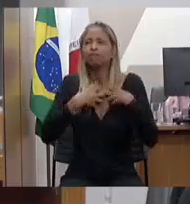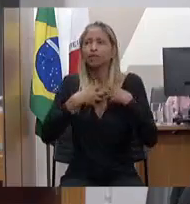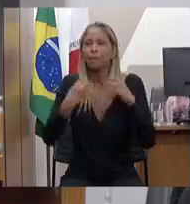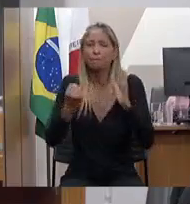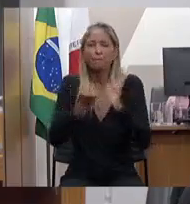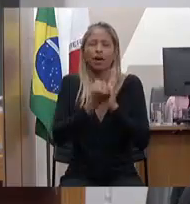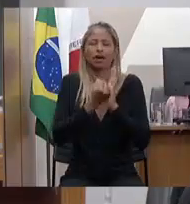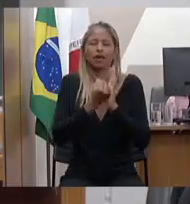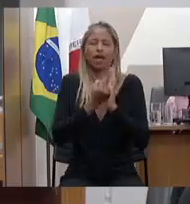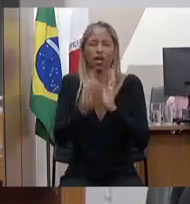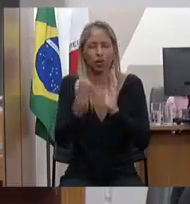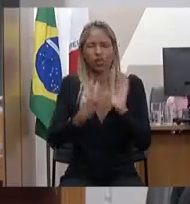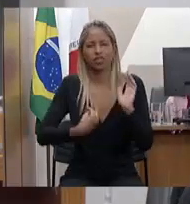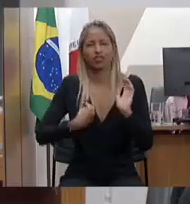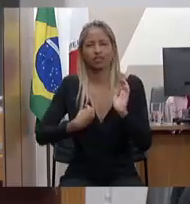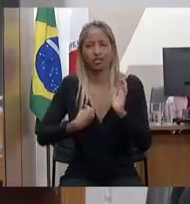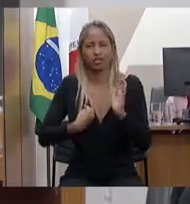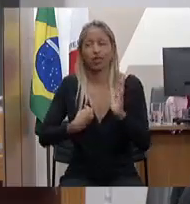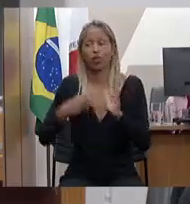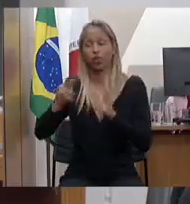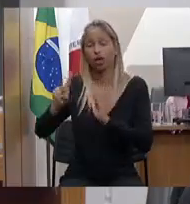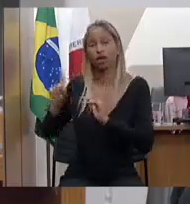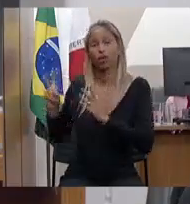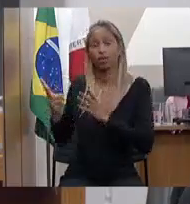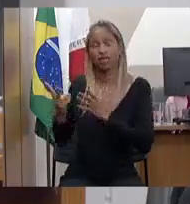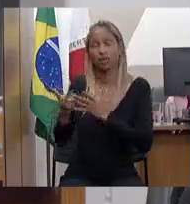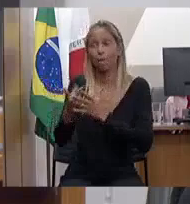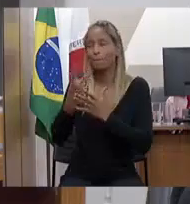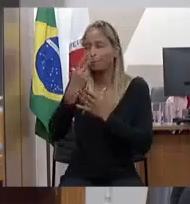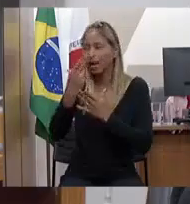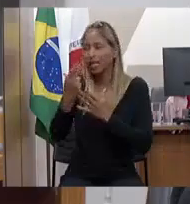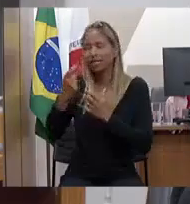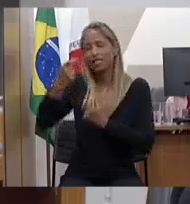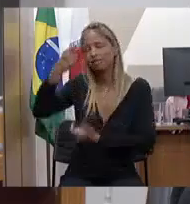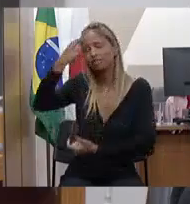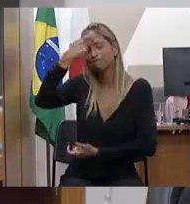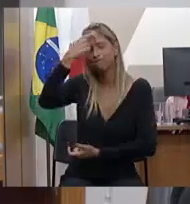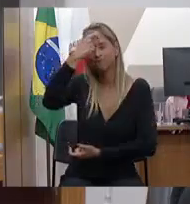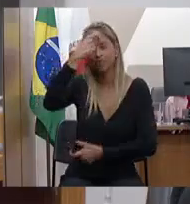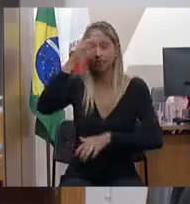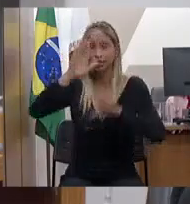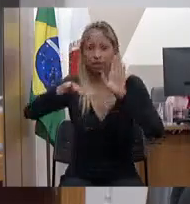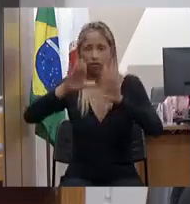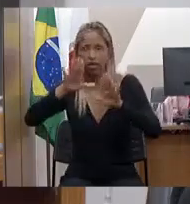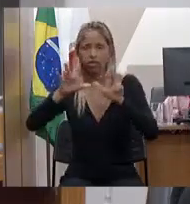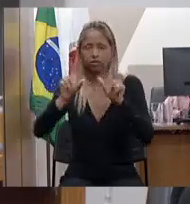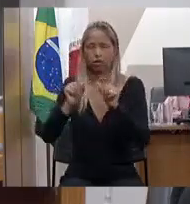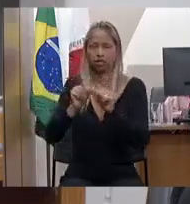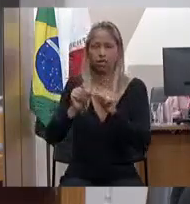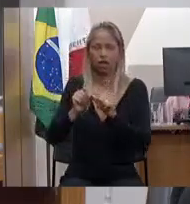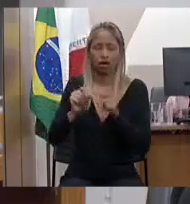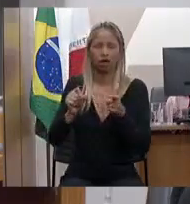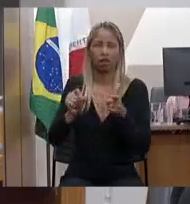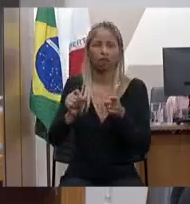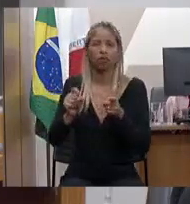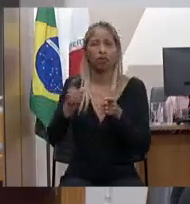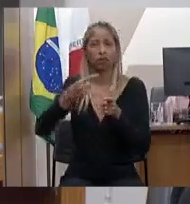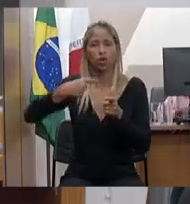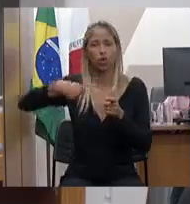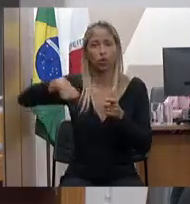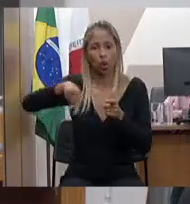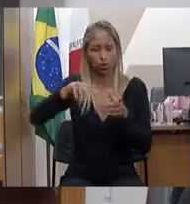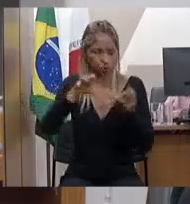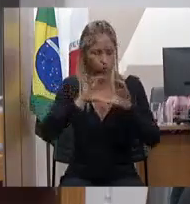vão falar isso um pouco desencadeou uma tomada de consciência talvez ou de ação Desse nosso